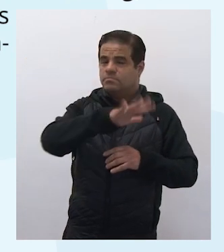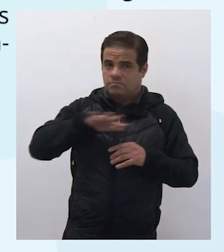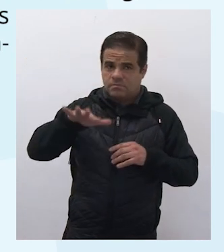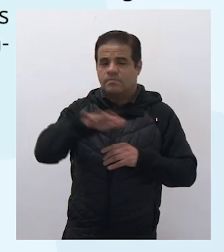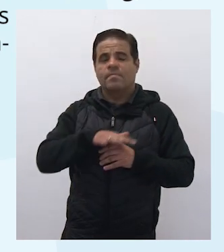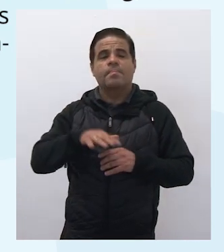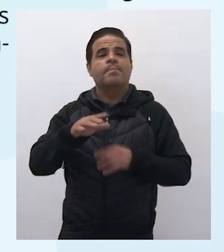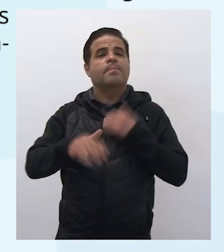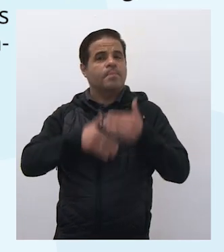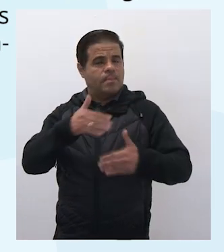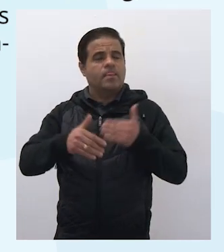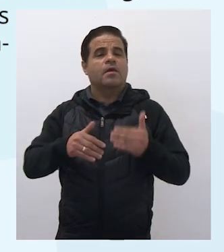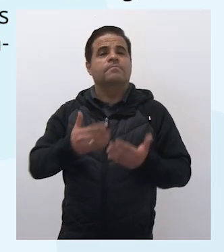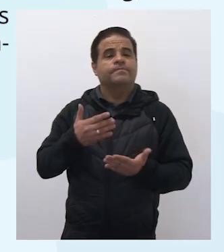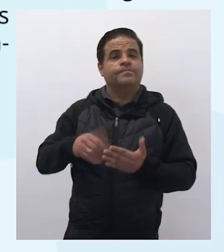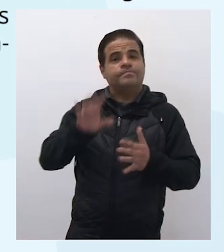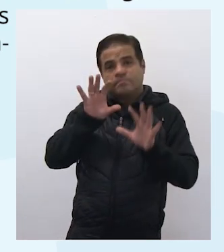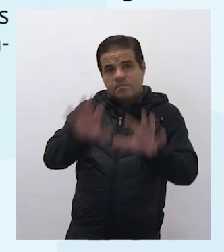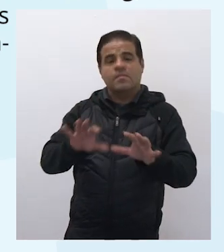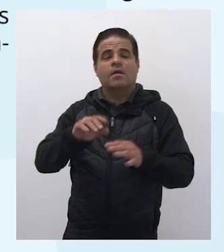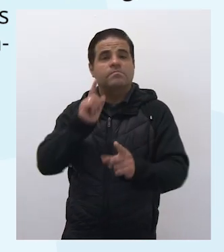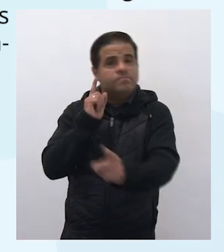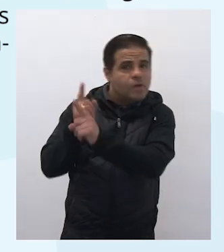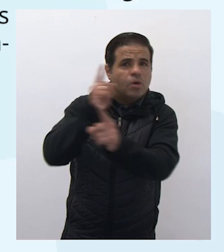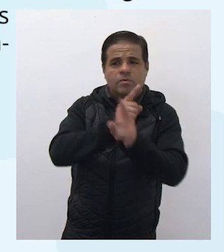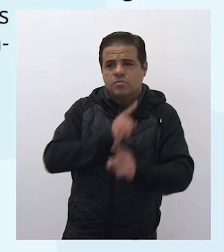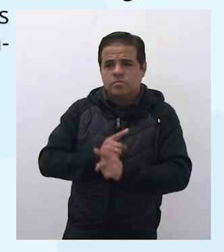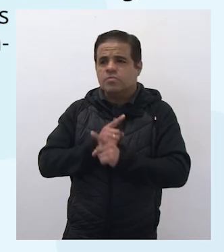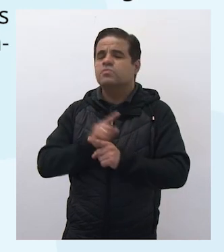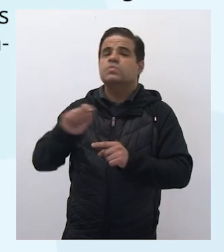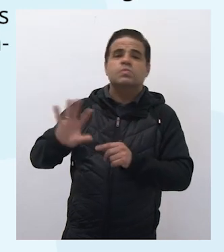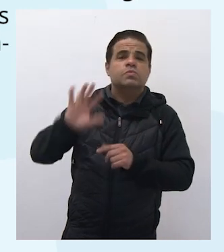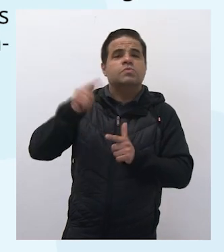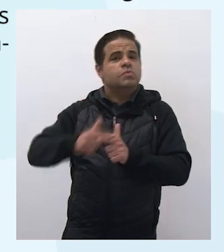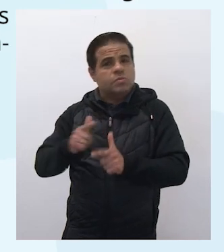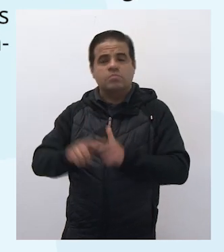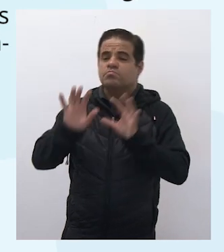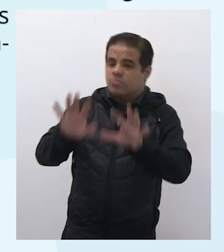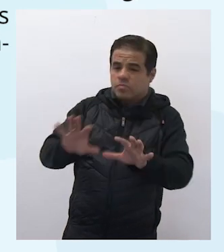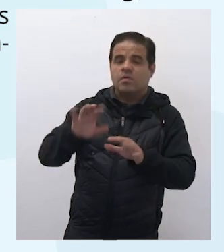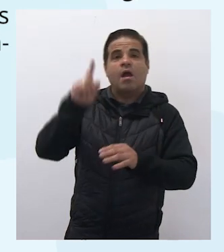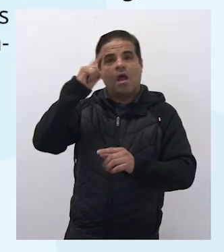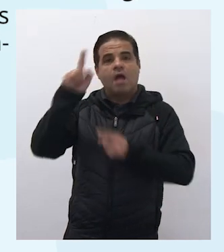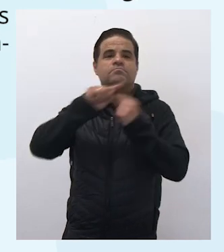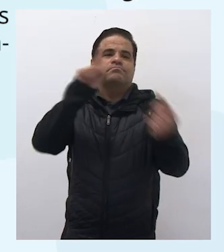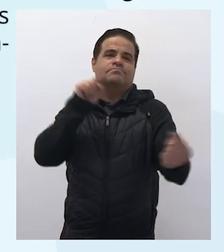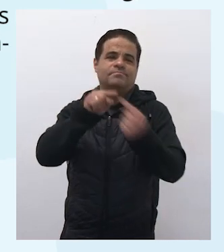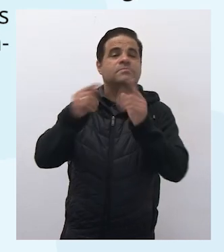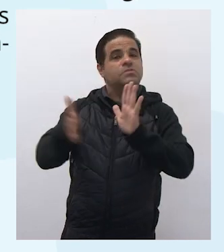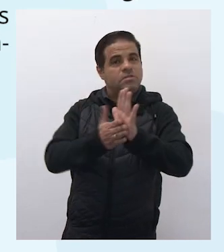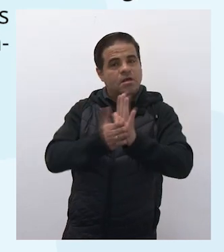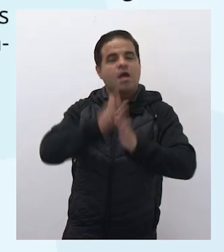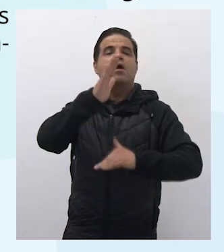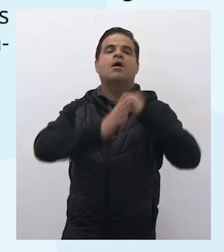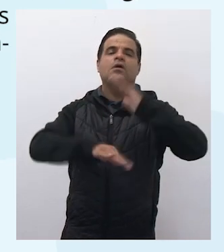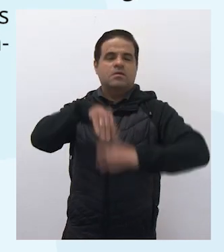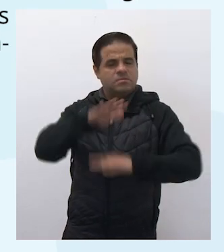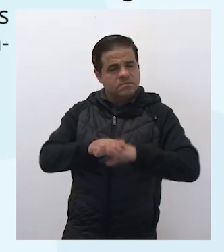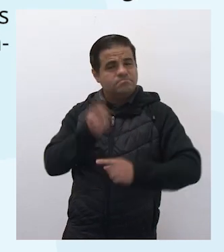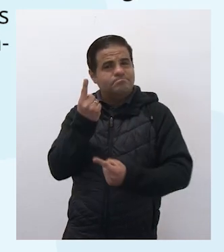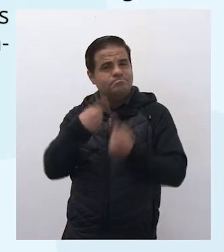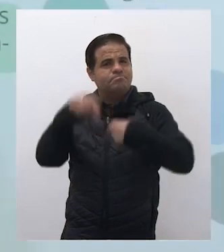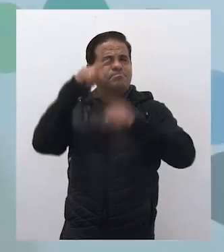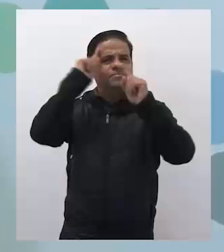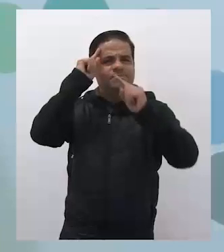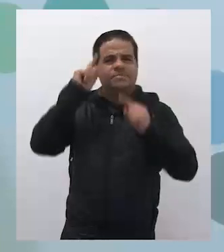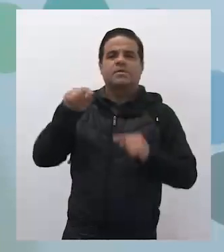É feita a priorização dessas causas, a identificação dessa causa raiz, com a finalidade de propor as ações para superá-las.